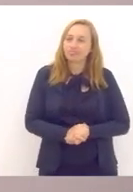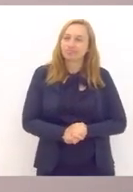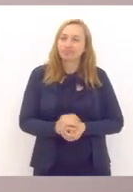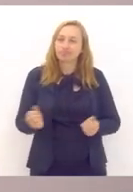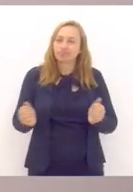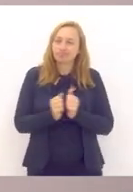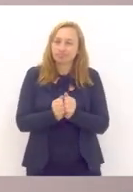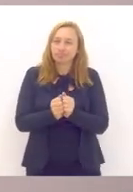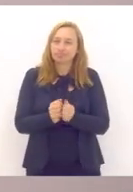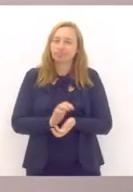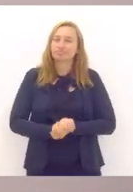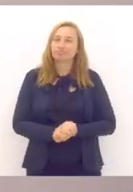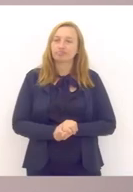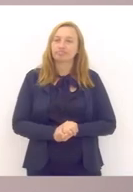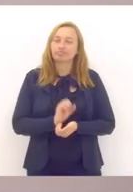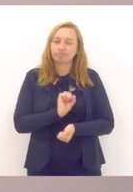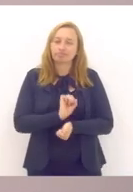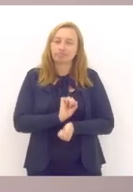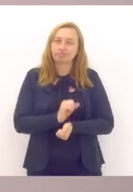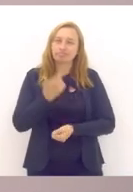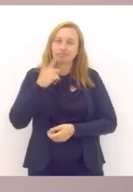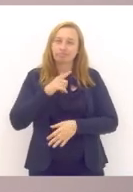assim, espero sim chegar lá